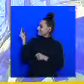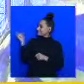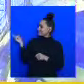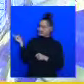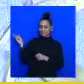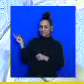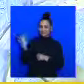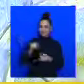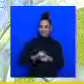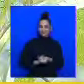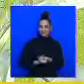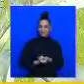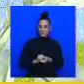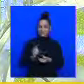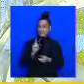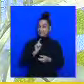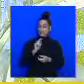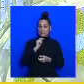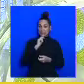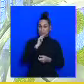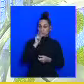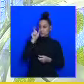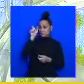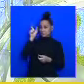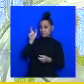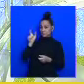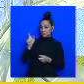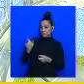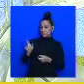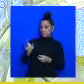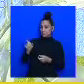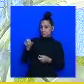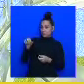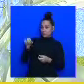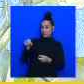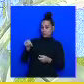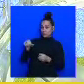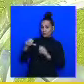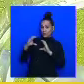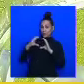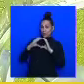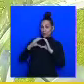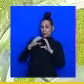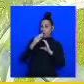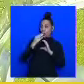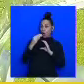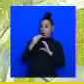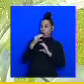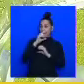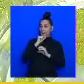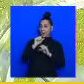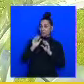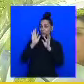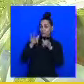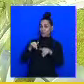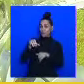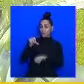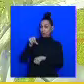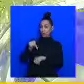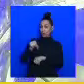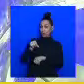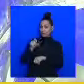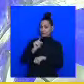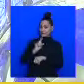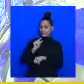Valendo. Não desceram todas as bolas. A nona coluna. As bolas na cor laranja com as dezenas terminadas em 9. Não